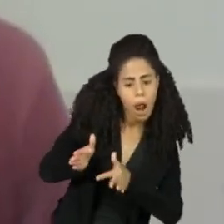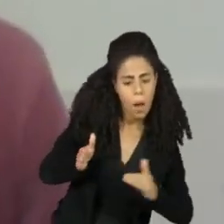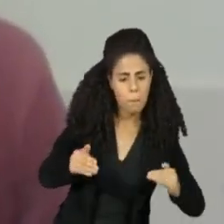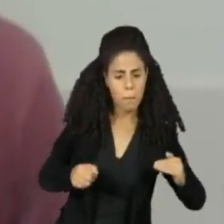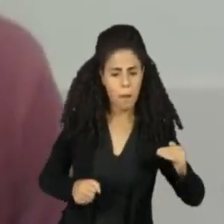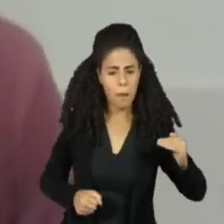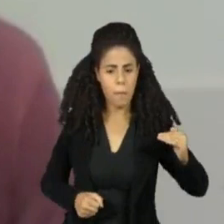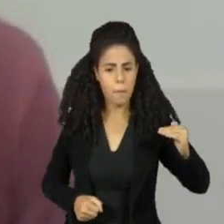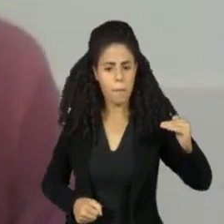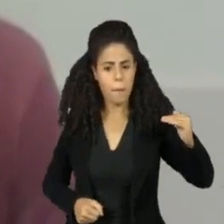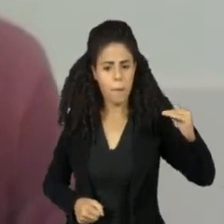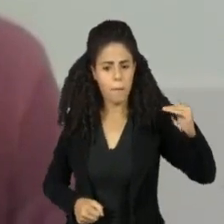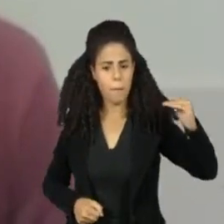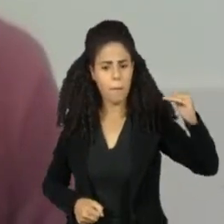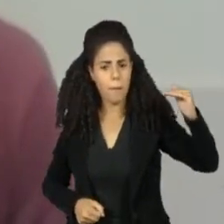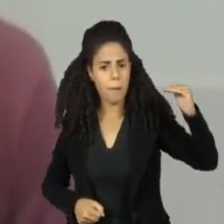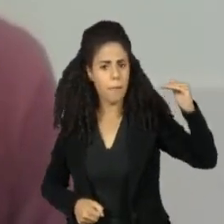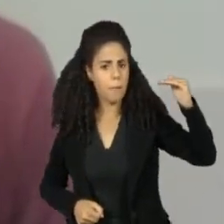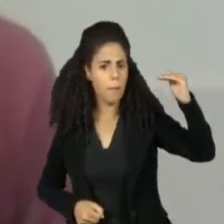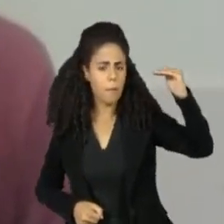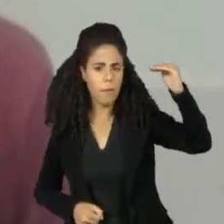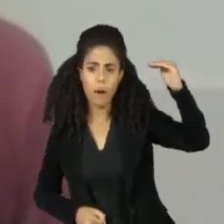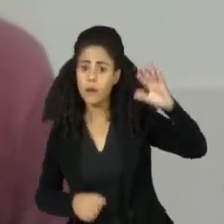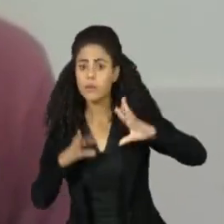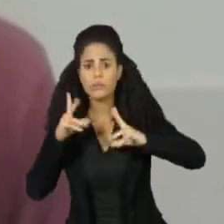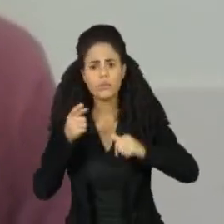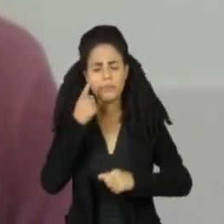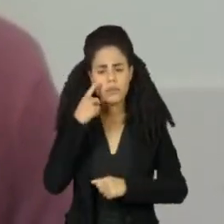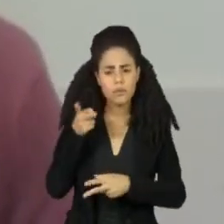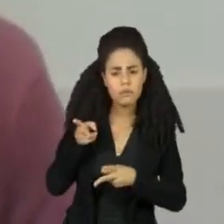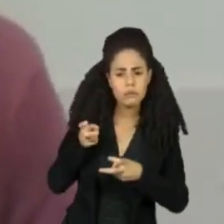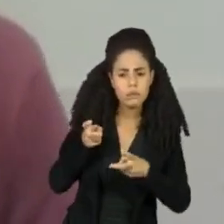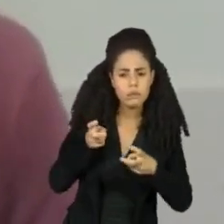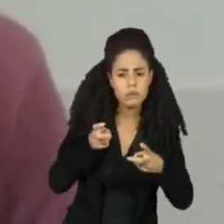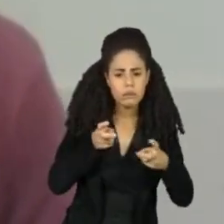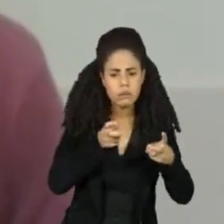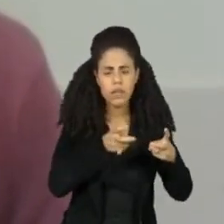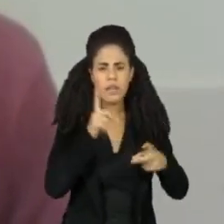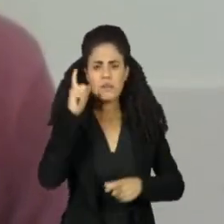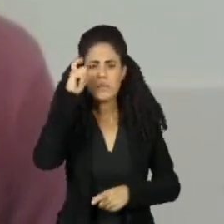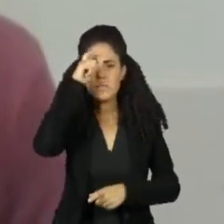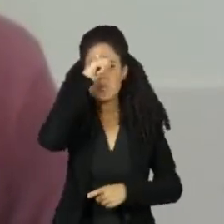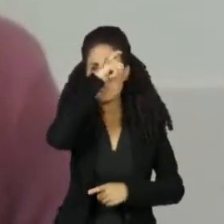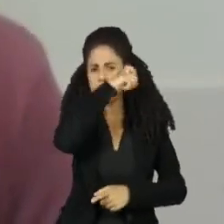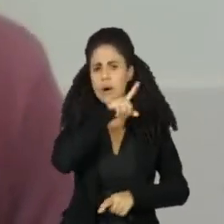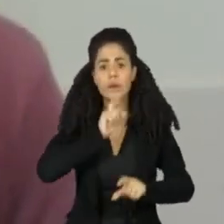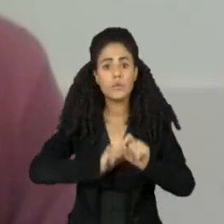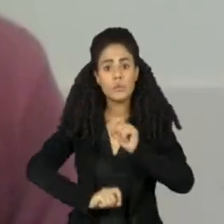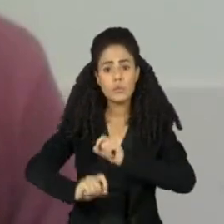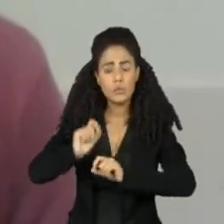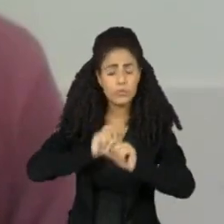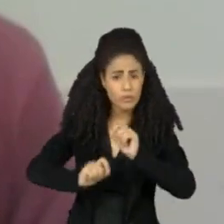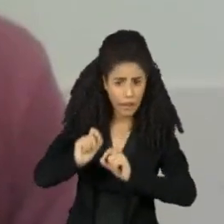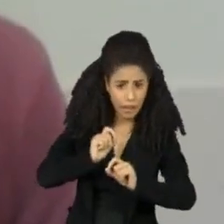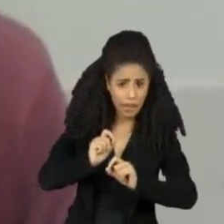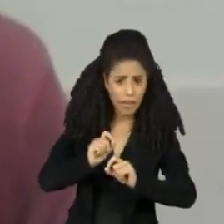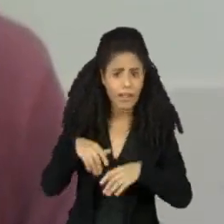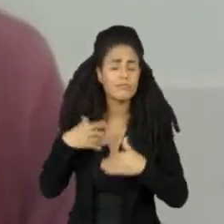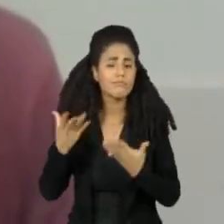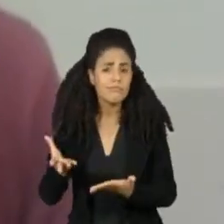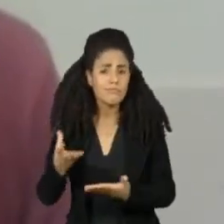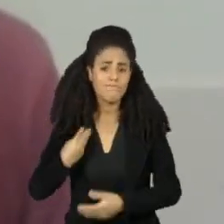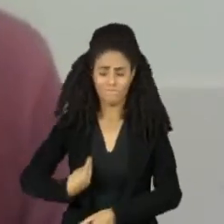desenvolvimento enquanto criança passando pela adolescência as pessoas acabam tendo mais dificuldades para fazer é